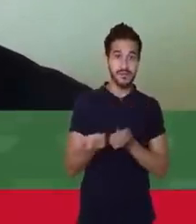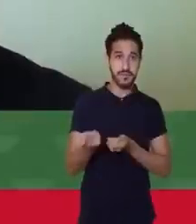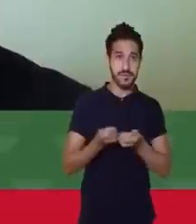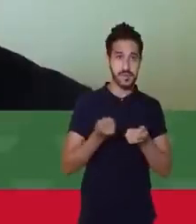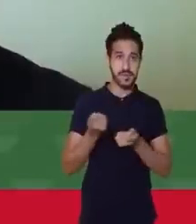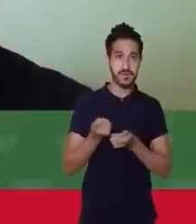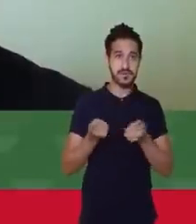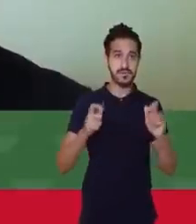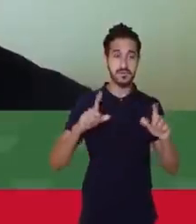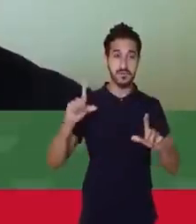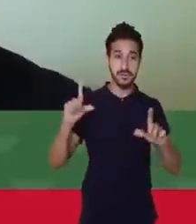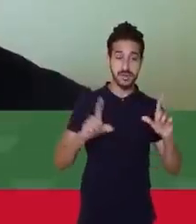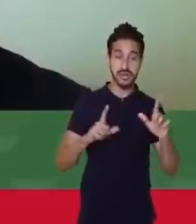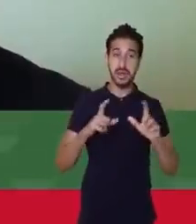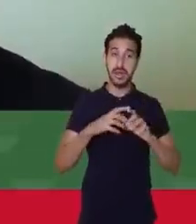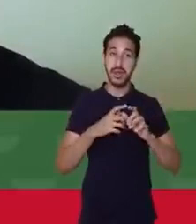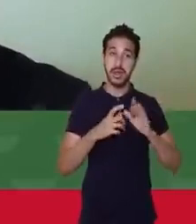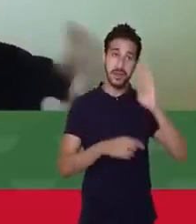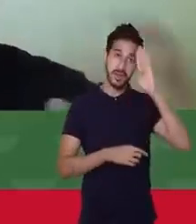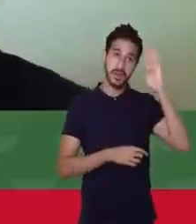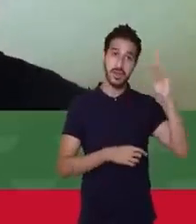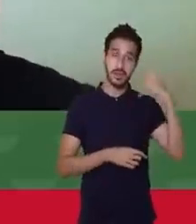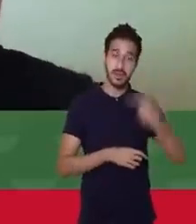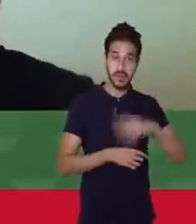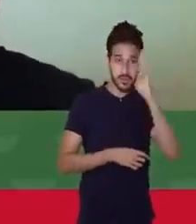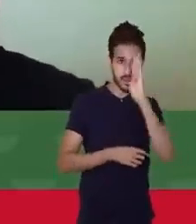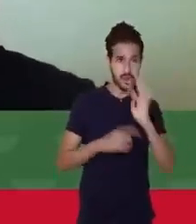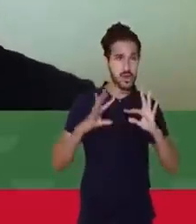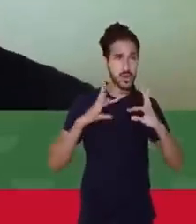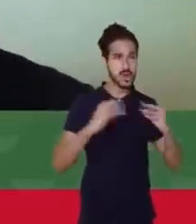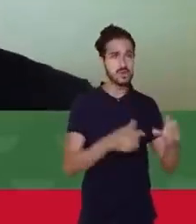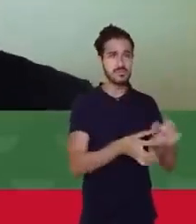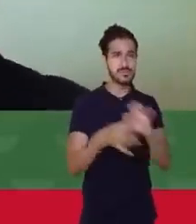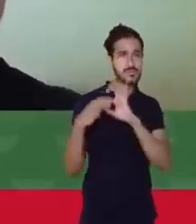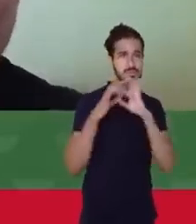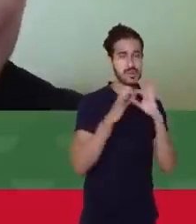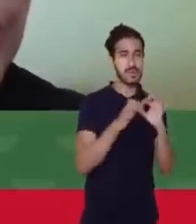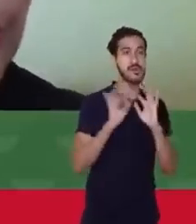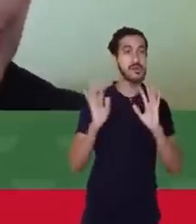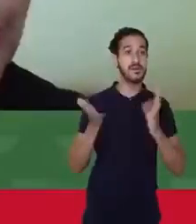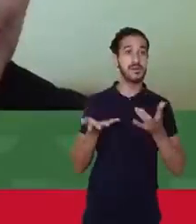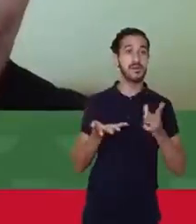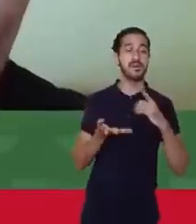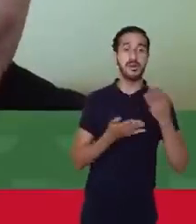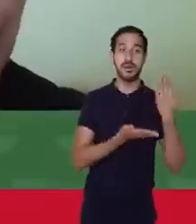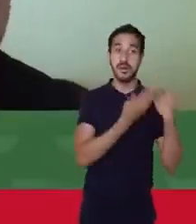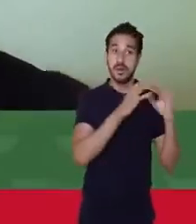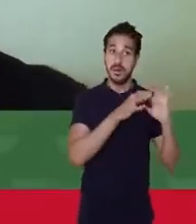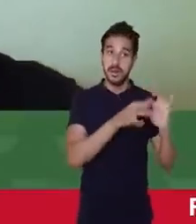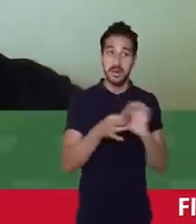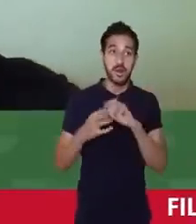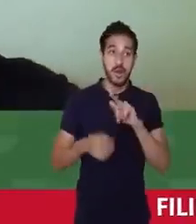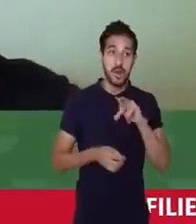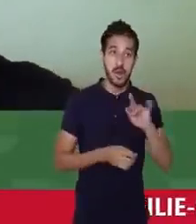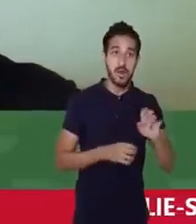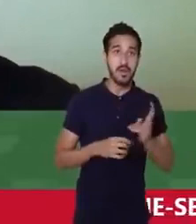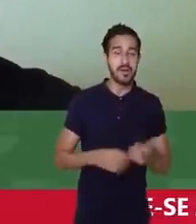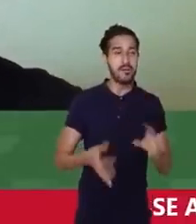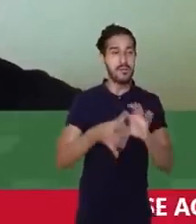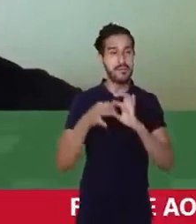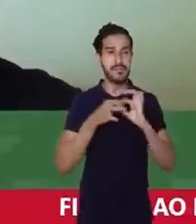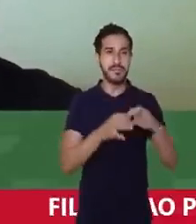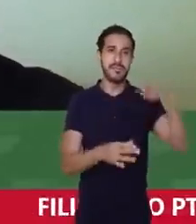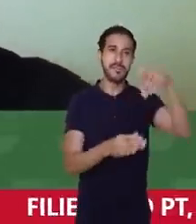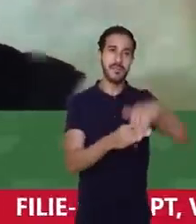a imprensa, a grande imprensa brasileira. Todos se uniram, já tinham se unido para o golpe, continuaram a se unir